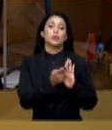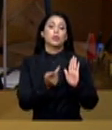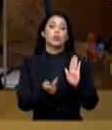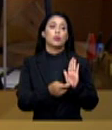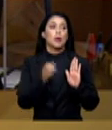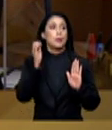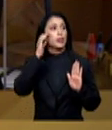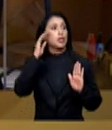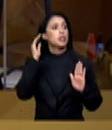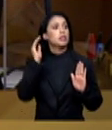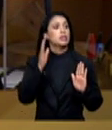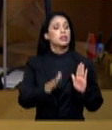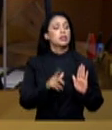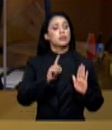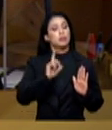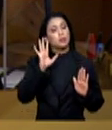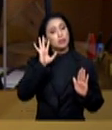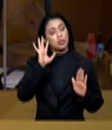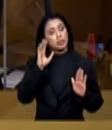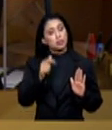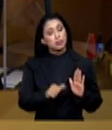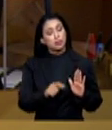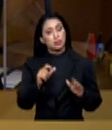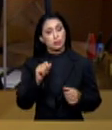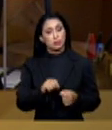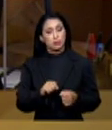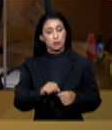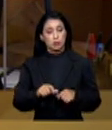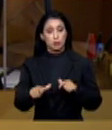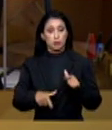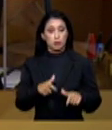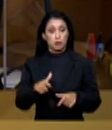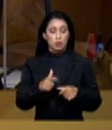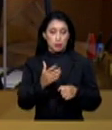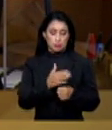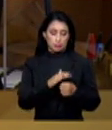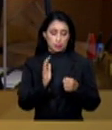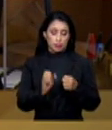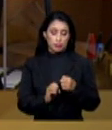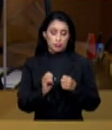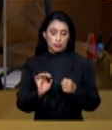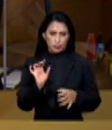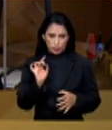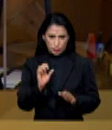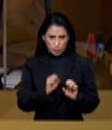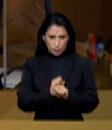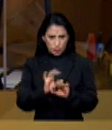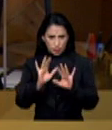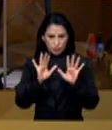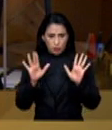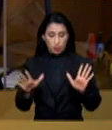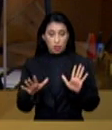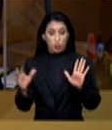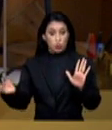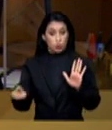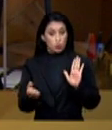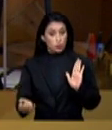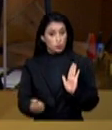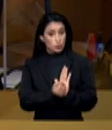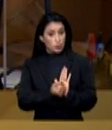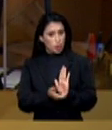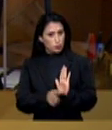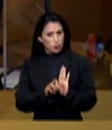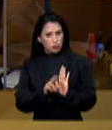com o principal instrumento de delegação da execução dos serviços de saneamento apenas para que fique claro o novo Marco